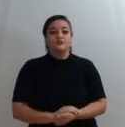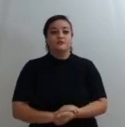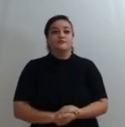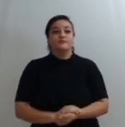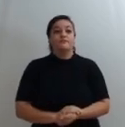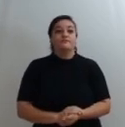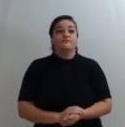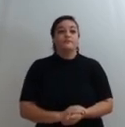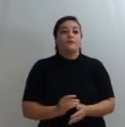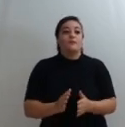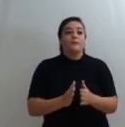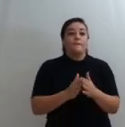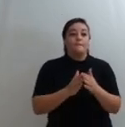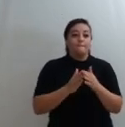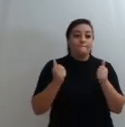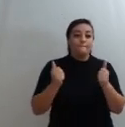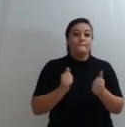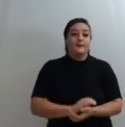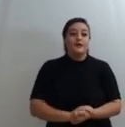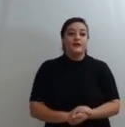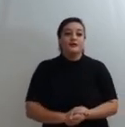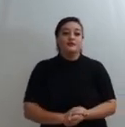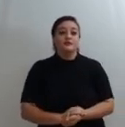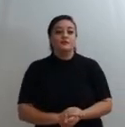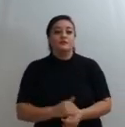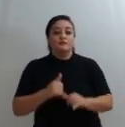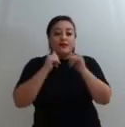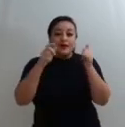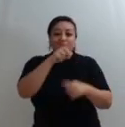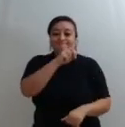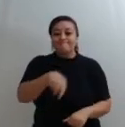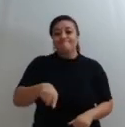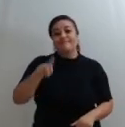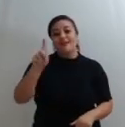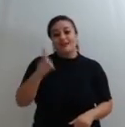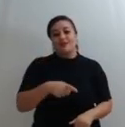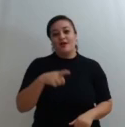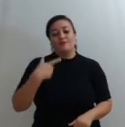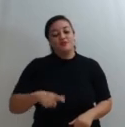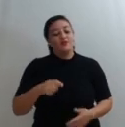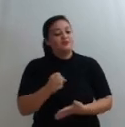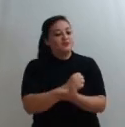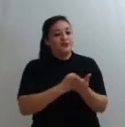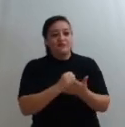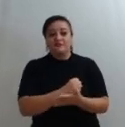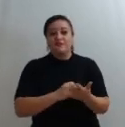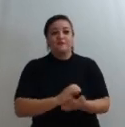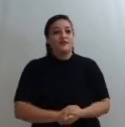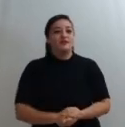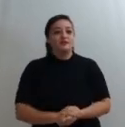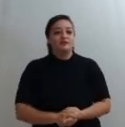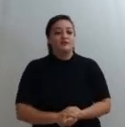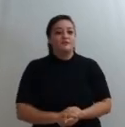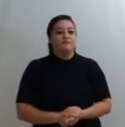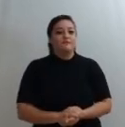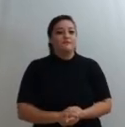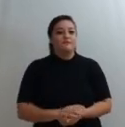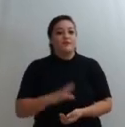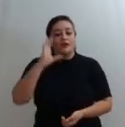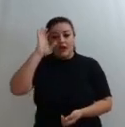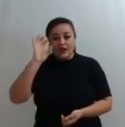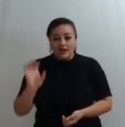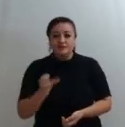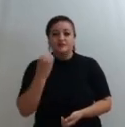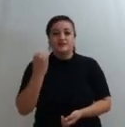concessão da ordem para declarar nula, por ausência de fundamentação e de proporcionalidade, as decisões